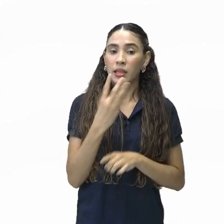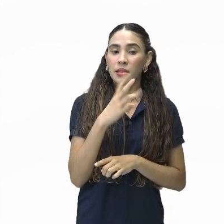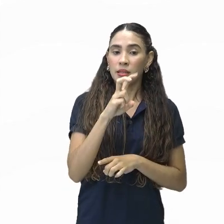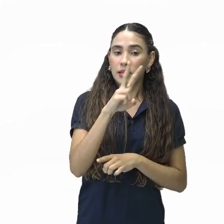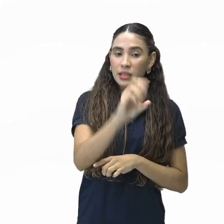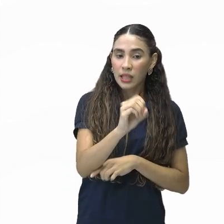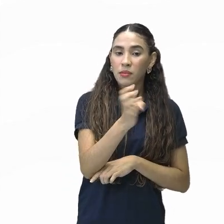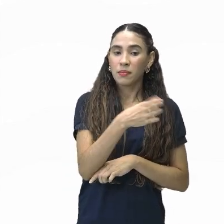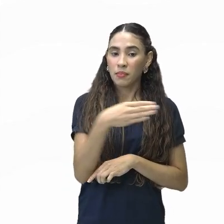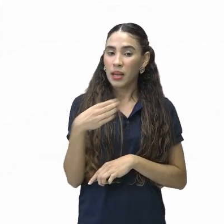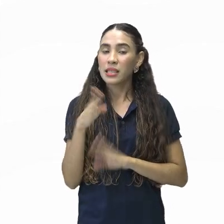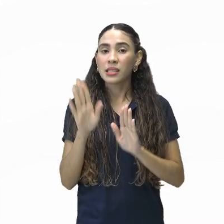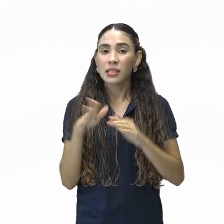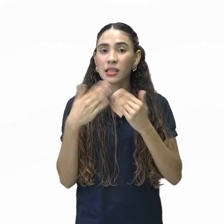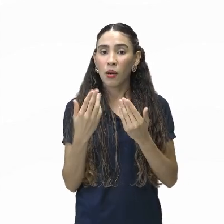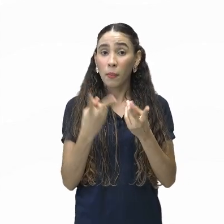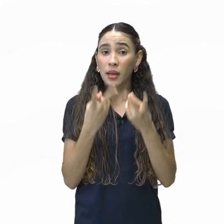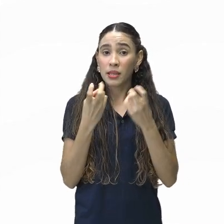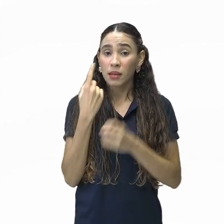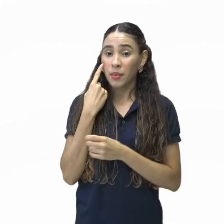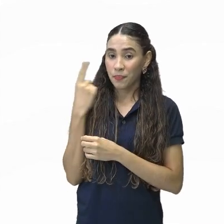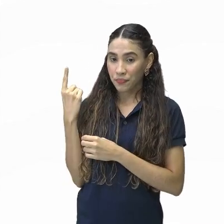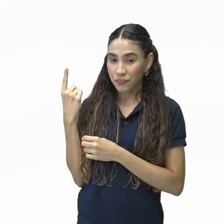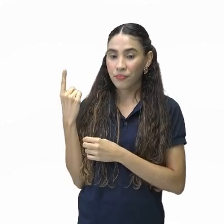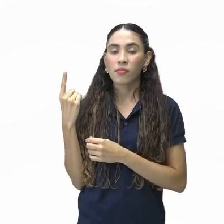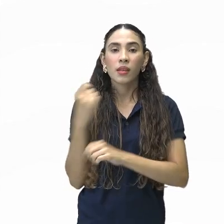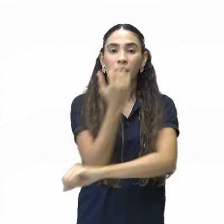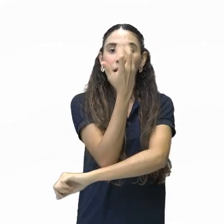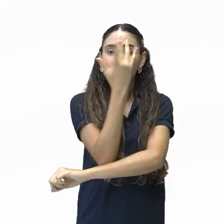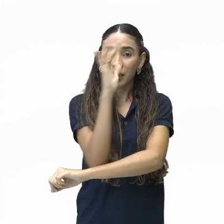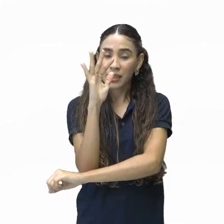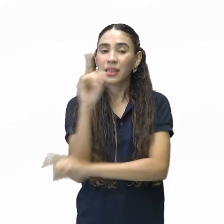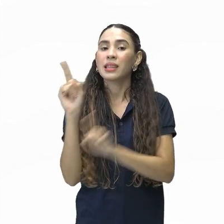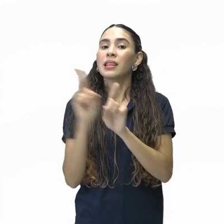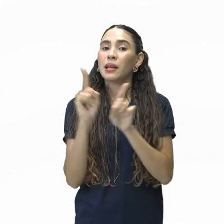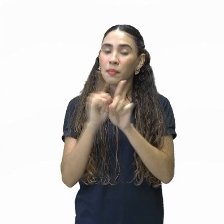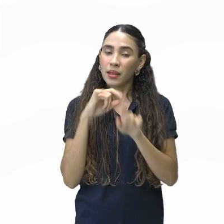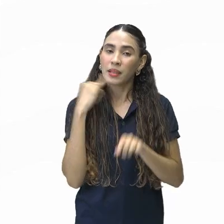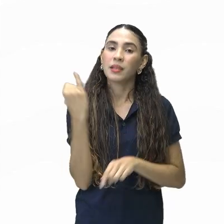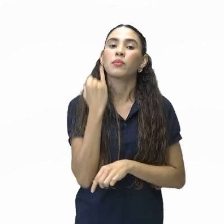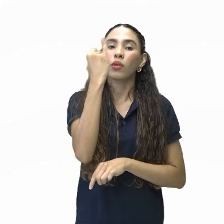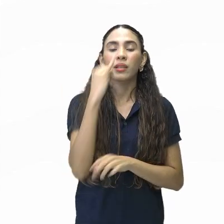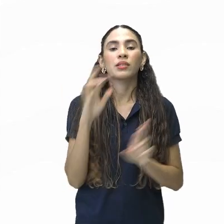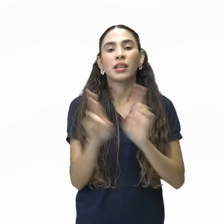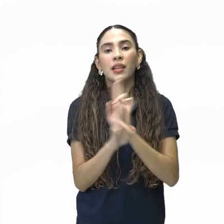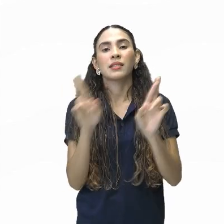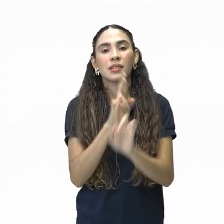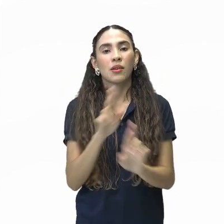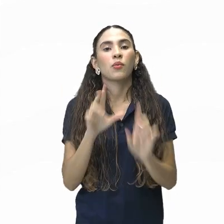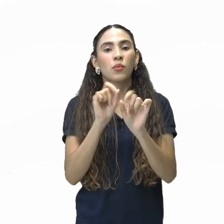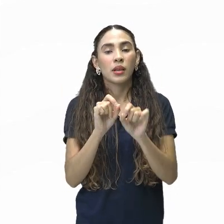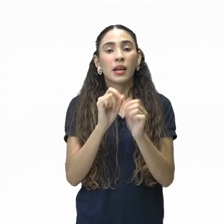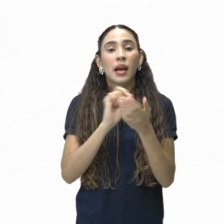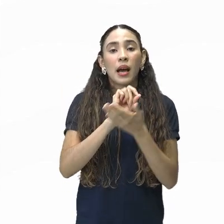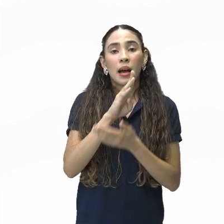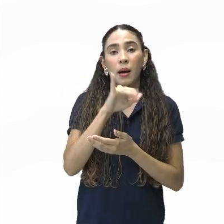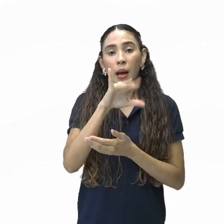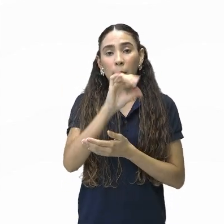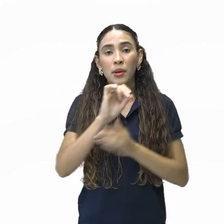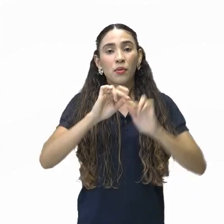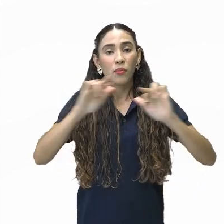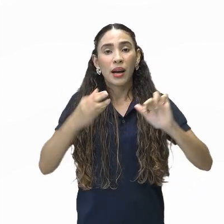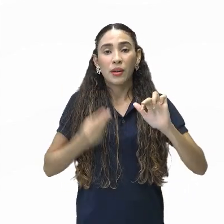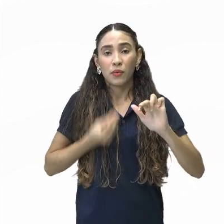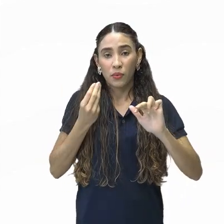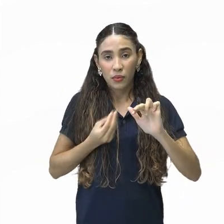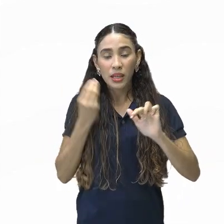de peixes. Então, observe que a Mata Atlântica ela também é muito importante com relação aí à biodiversidade